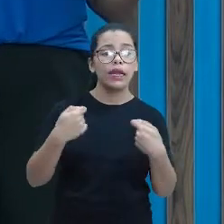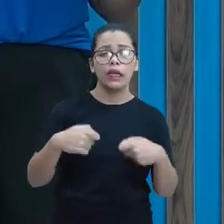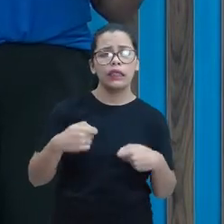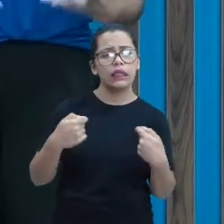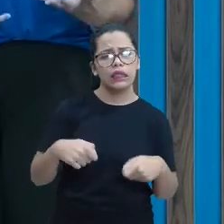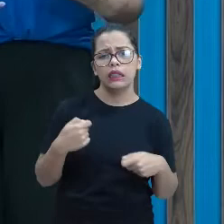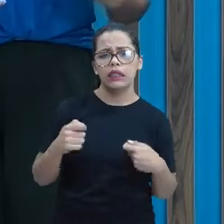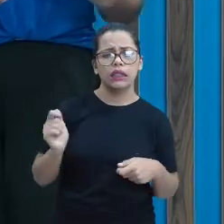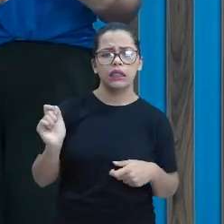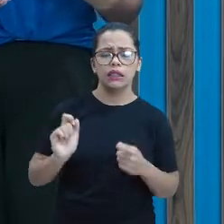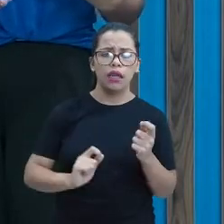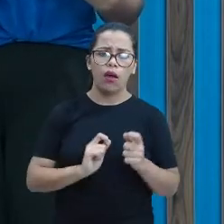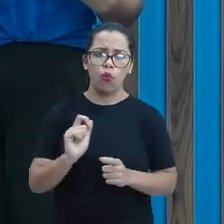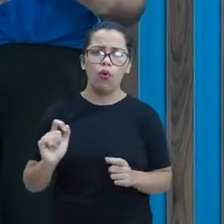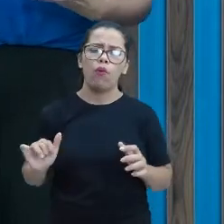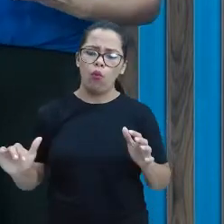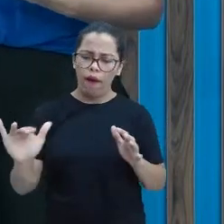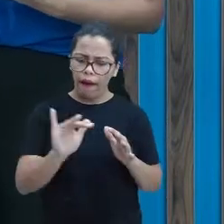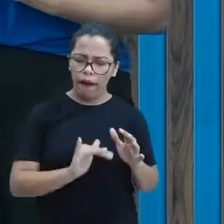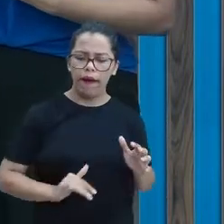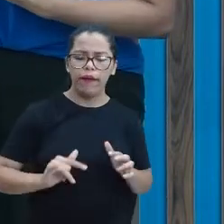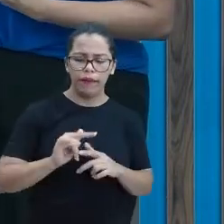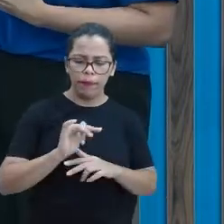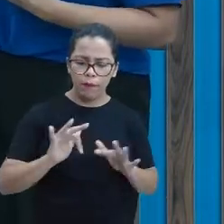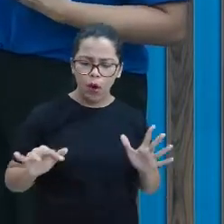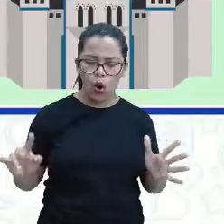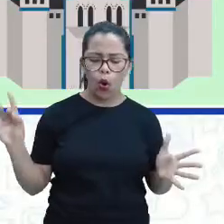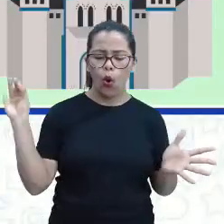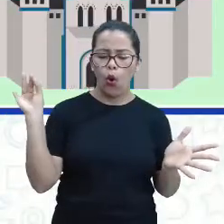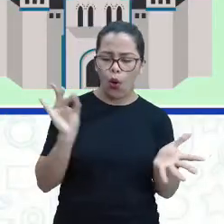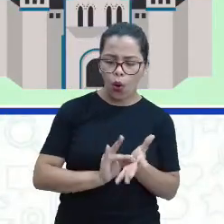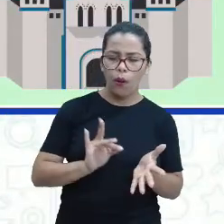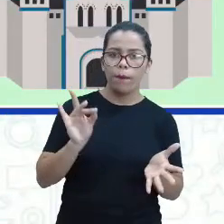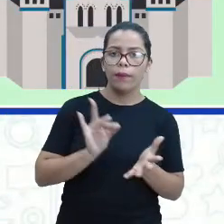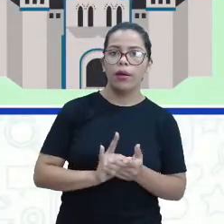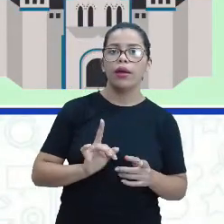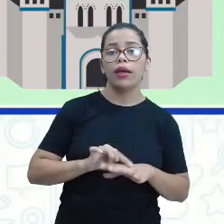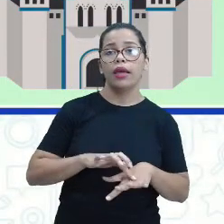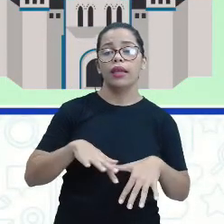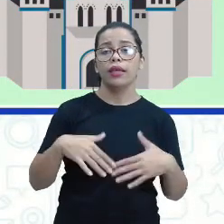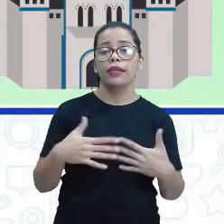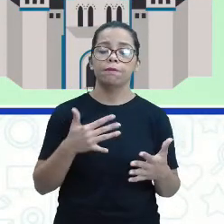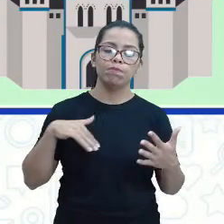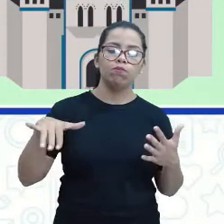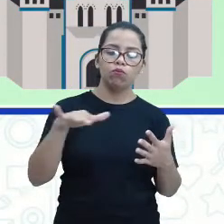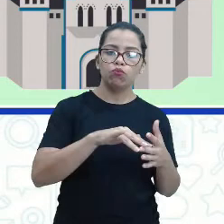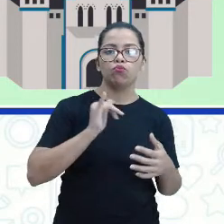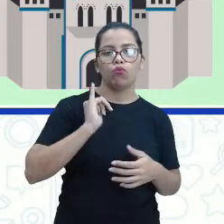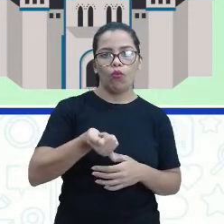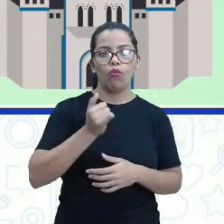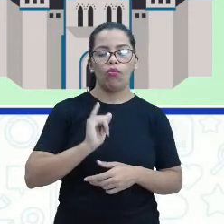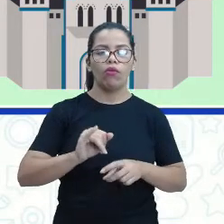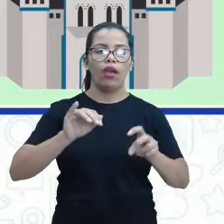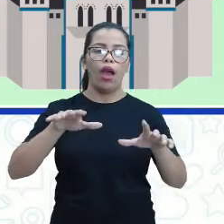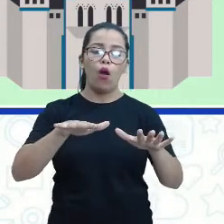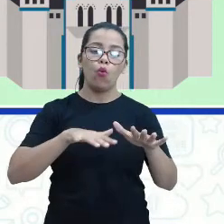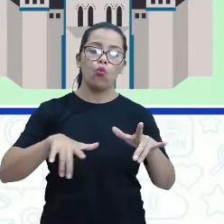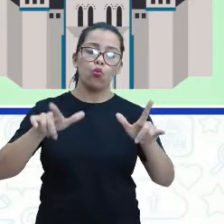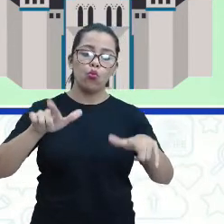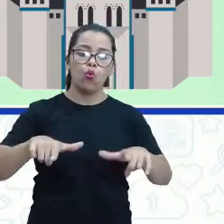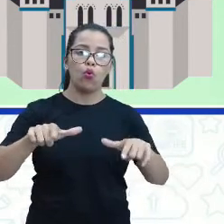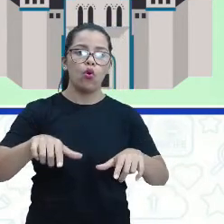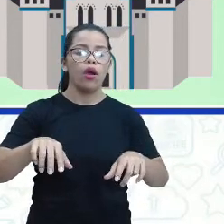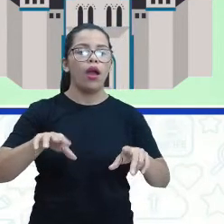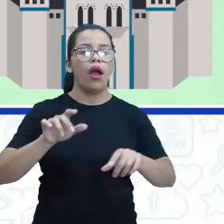espaço físico, tá? Então, vê, o espaço da narrativa é o local onde ela se